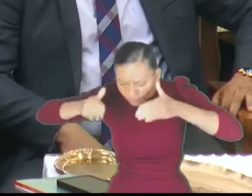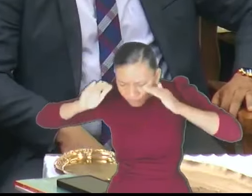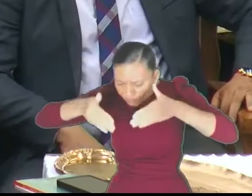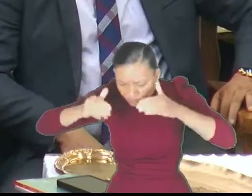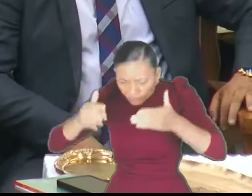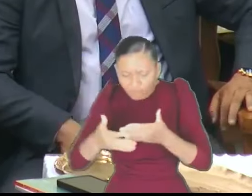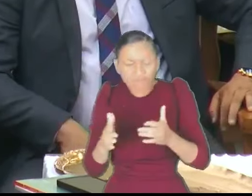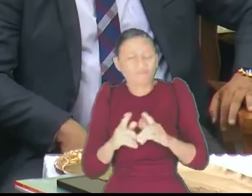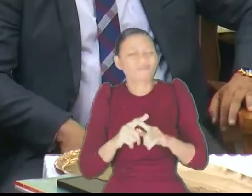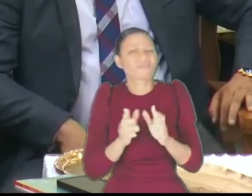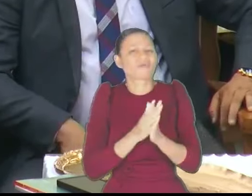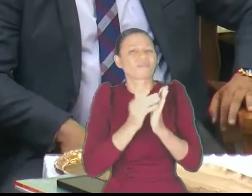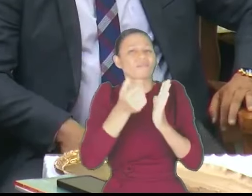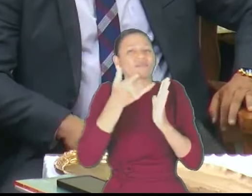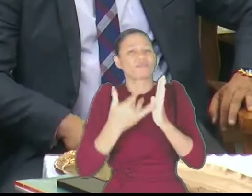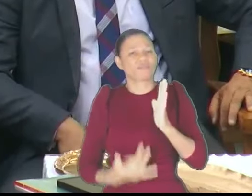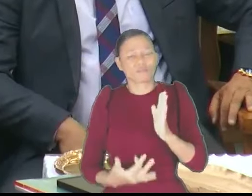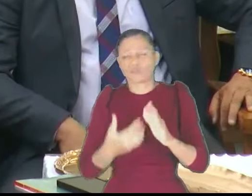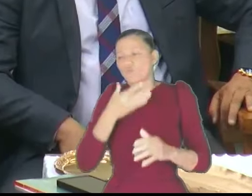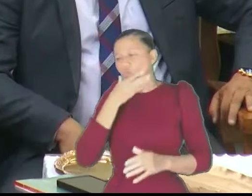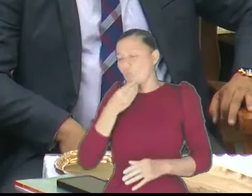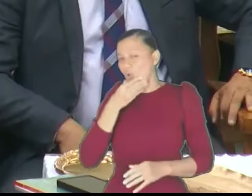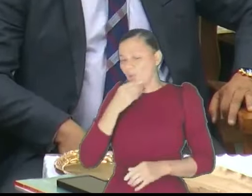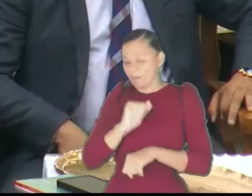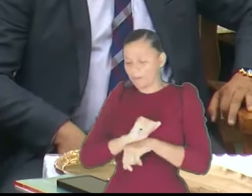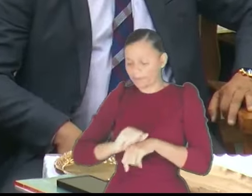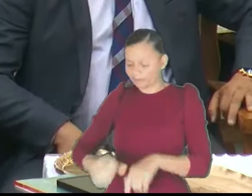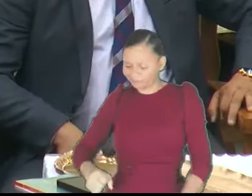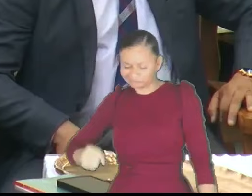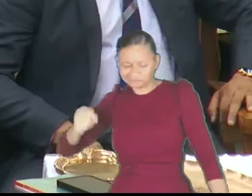Mas a Bíblia diz que quando Abraão levantou o cutelo,